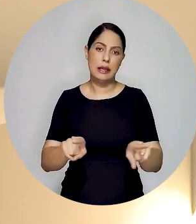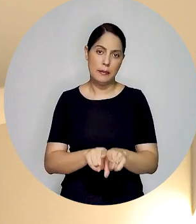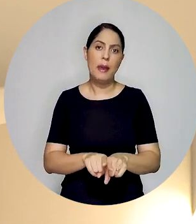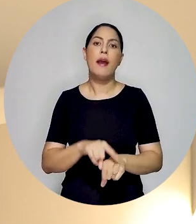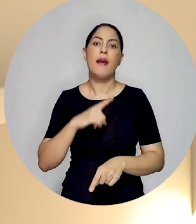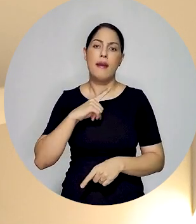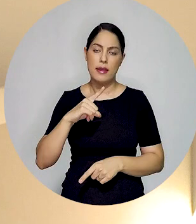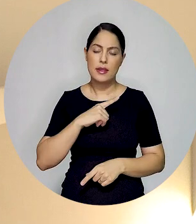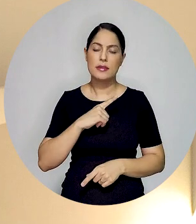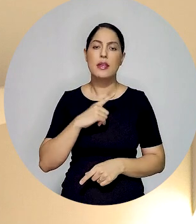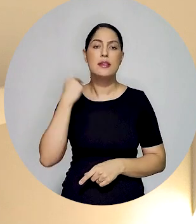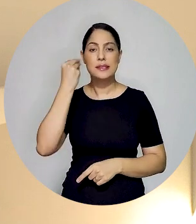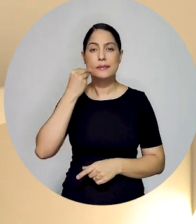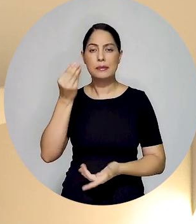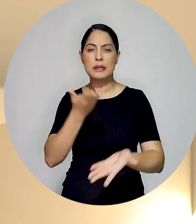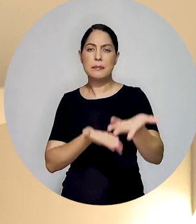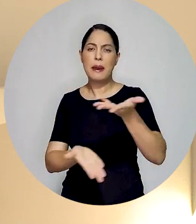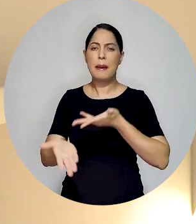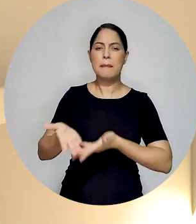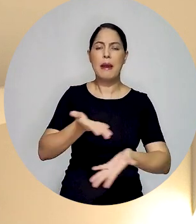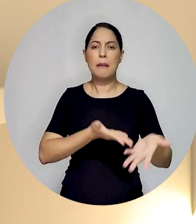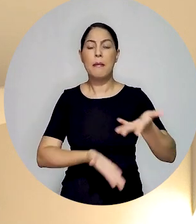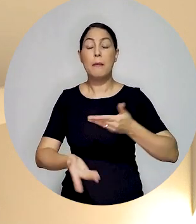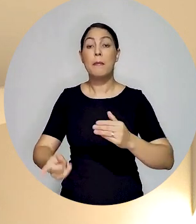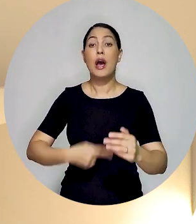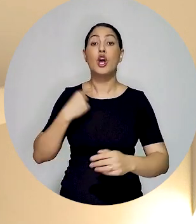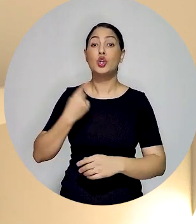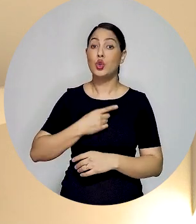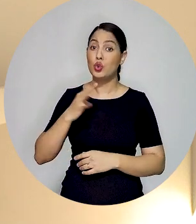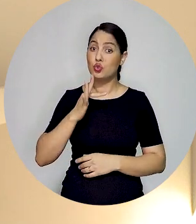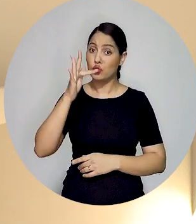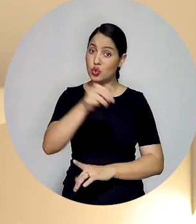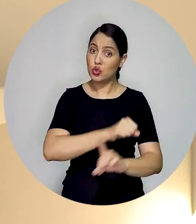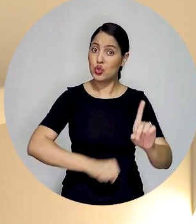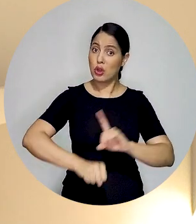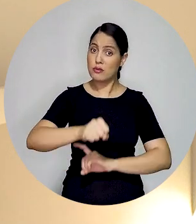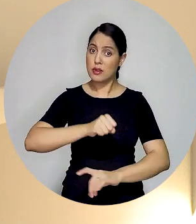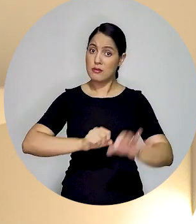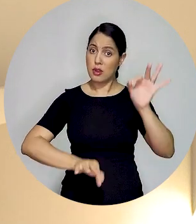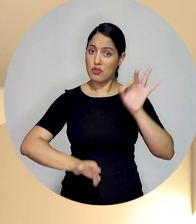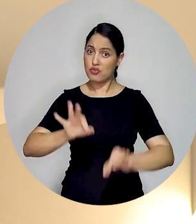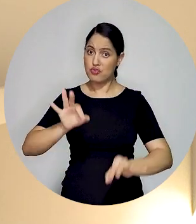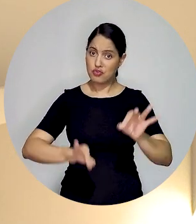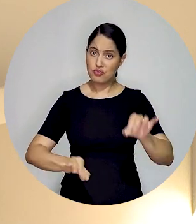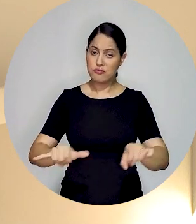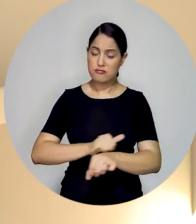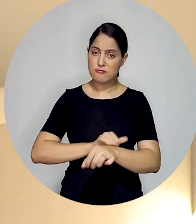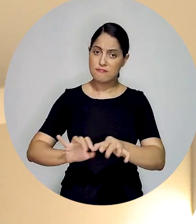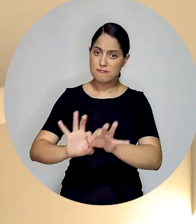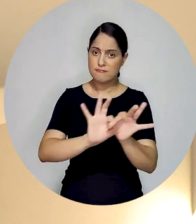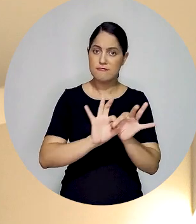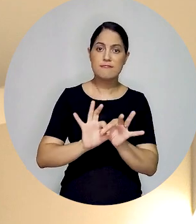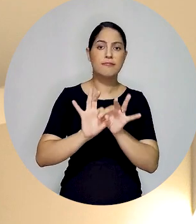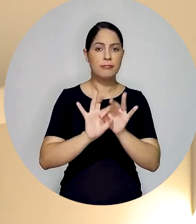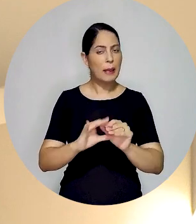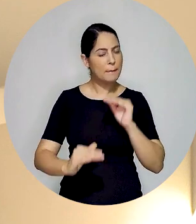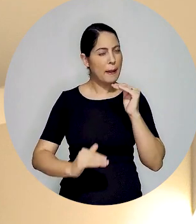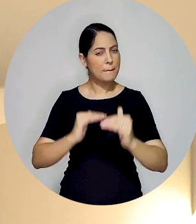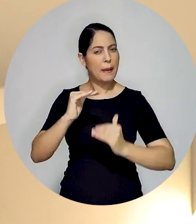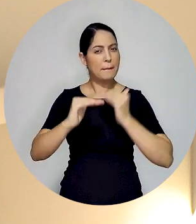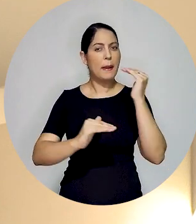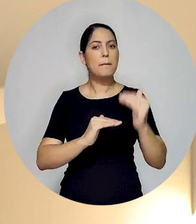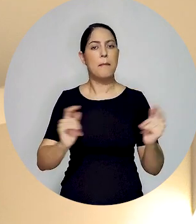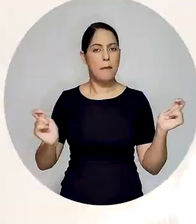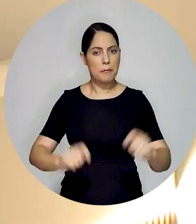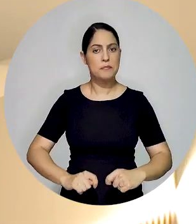instituição. Para nós foi muito importante a troca de experiências, porque percebemos que estamos no caminho para a construção de uma sociedade mais igualitária e